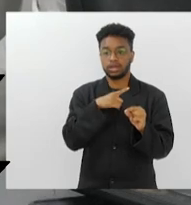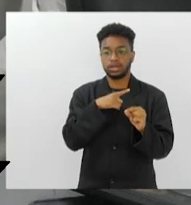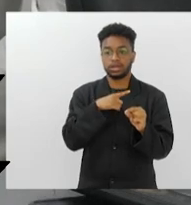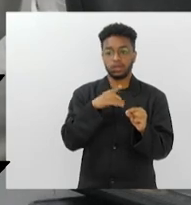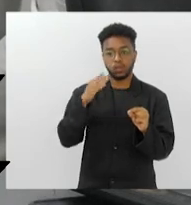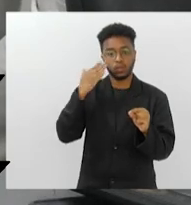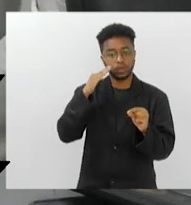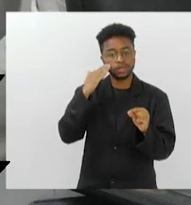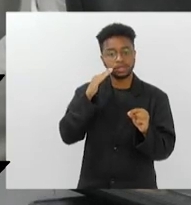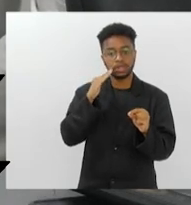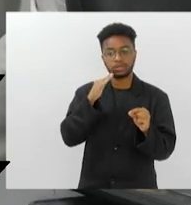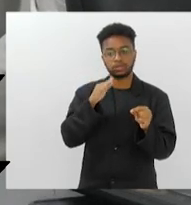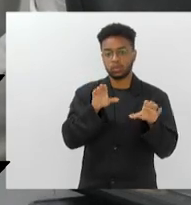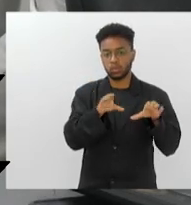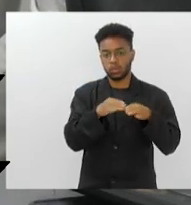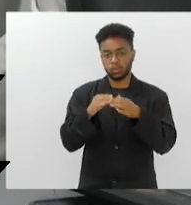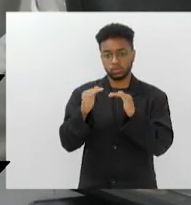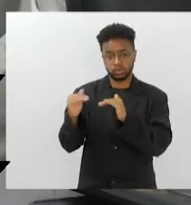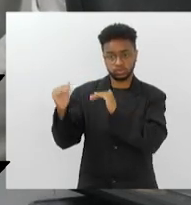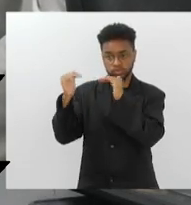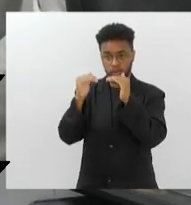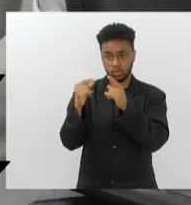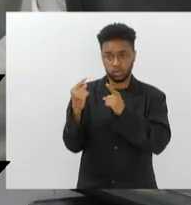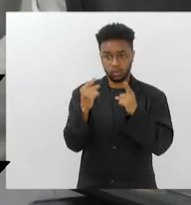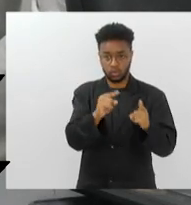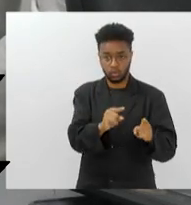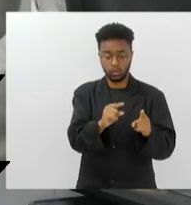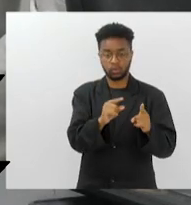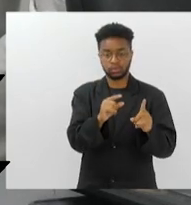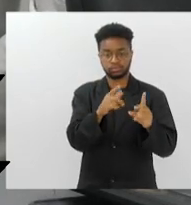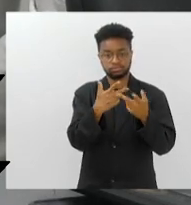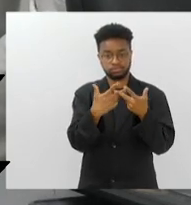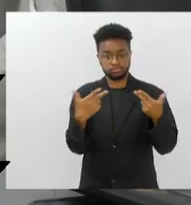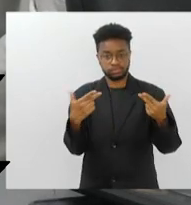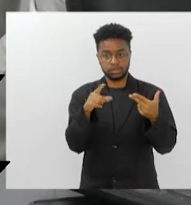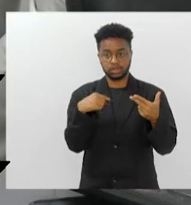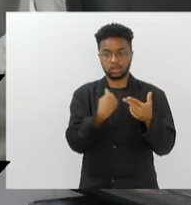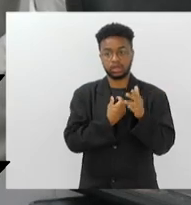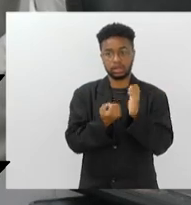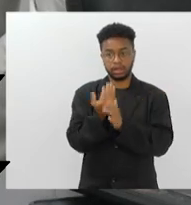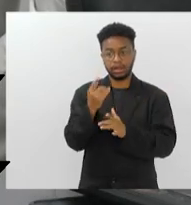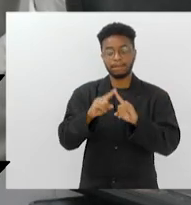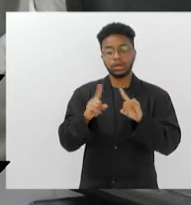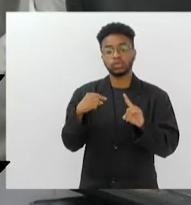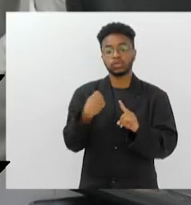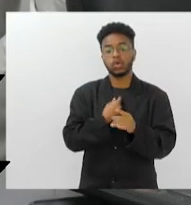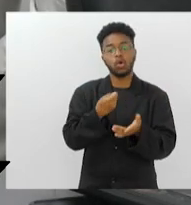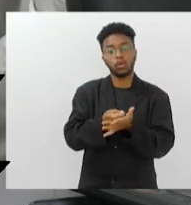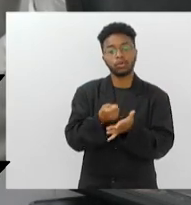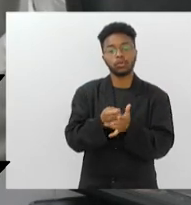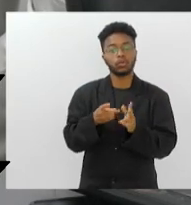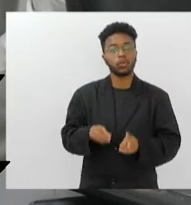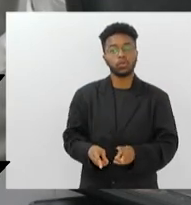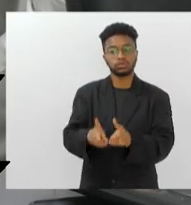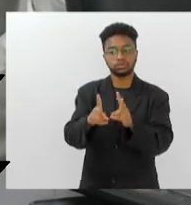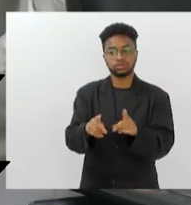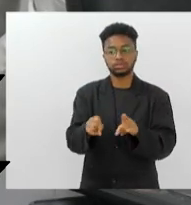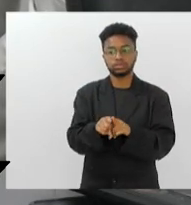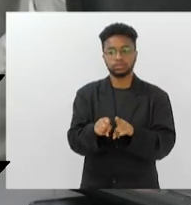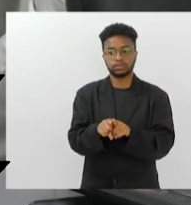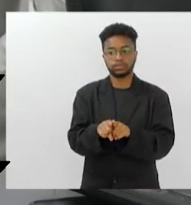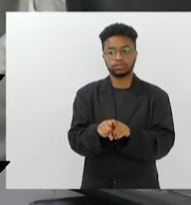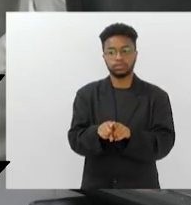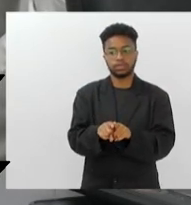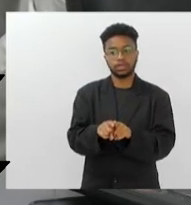supremas das cortes superiores seja contrário muitas vezes ao que a gente produz é dever nosso continuar produzindo e fazendo com que